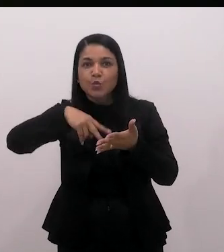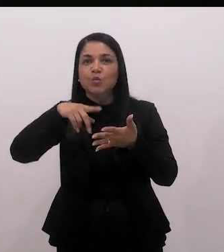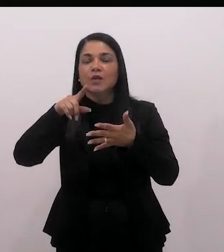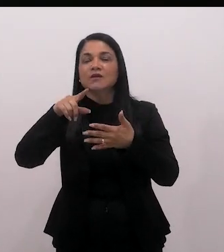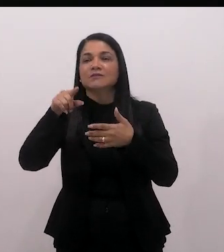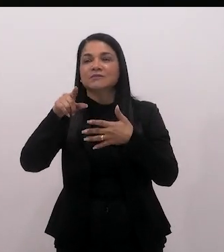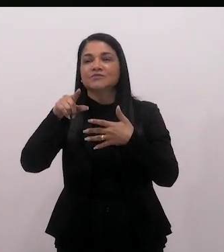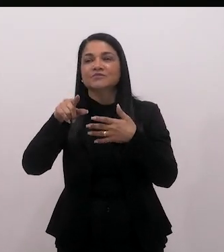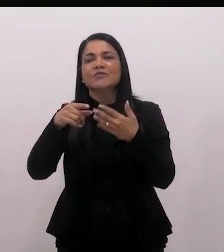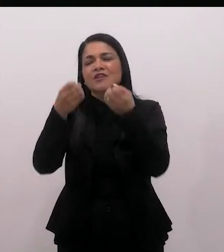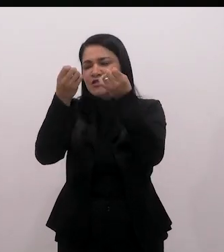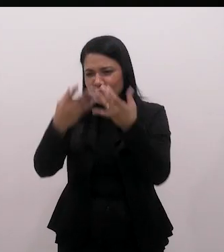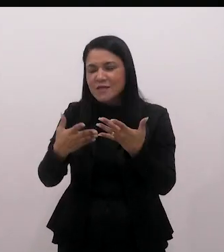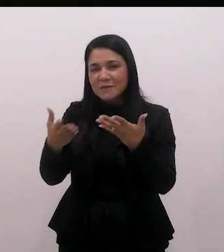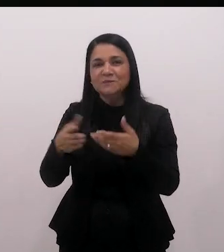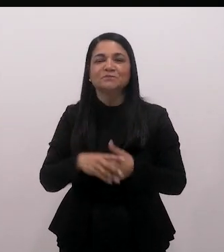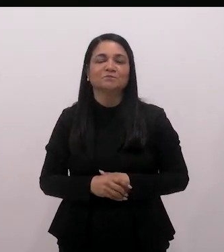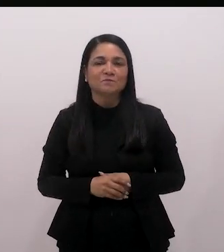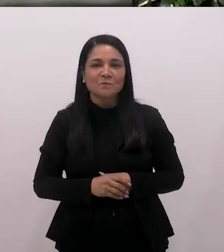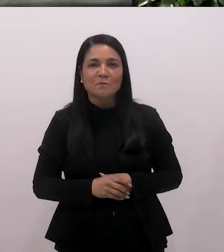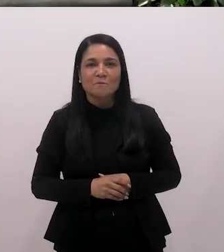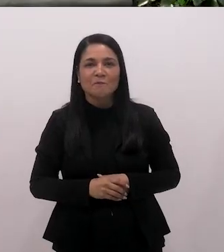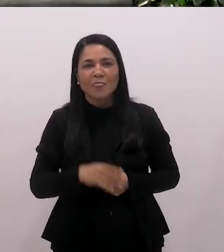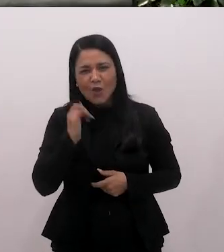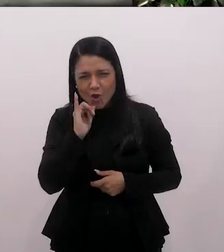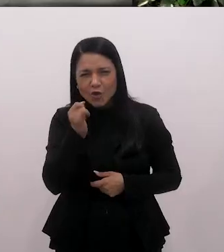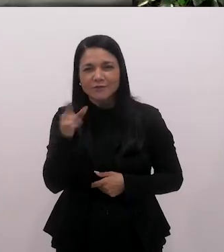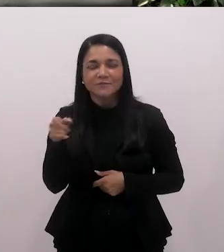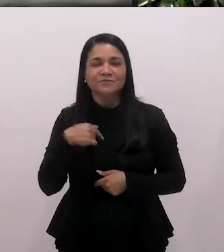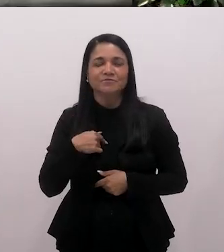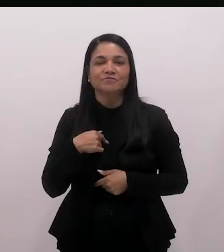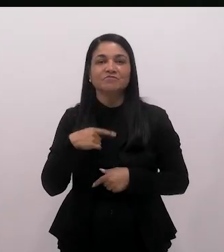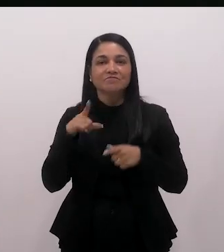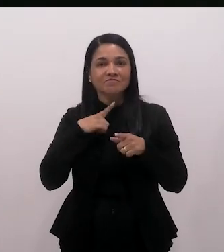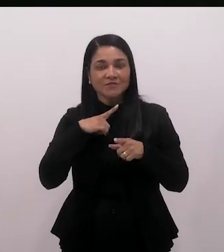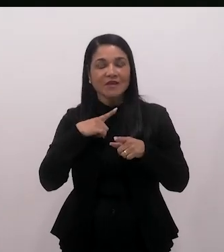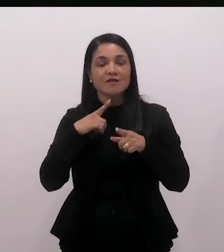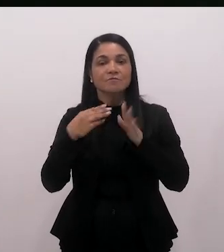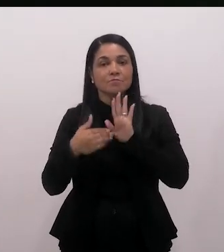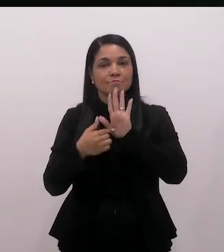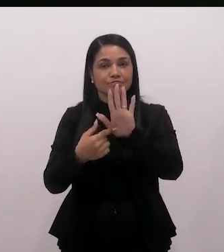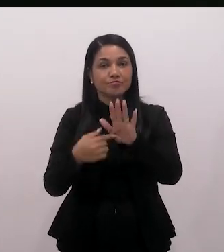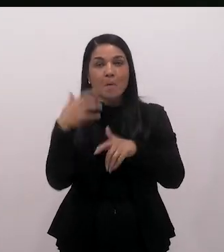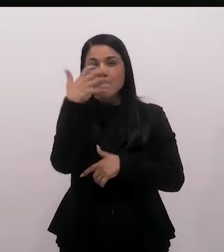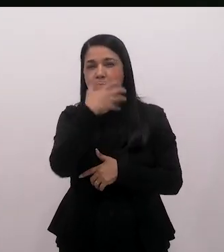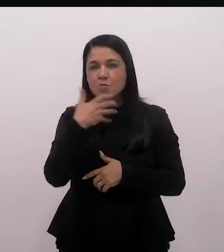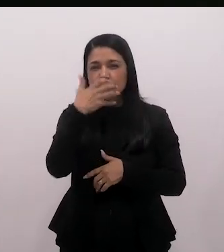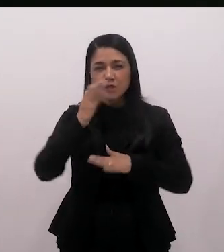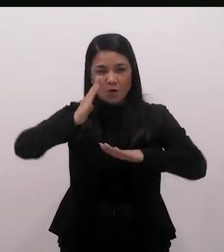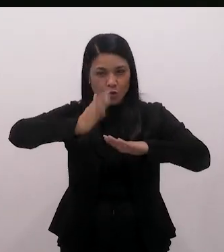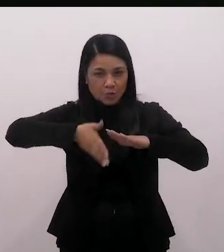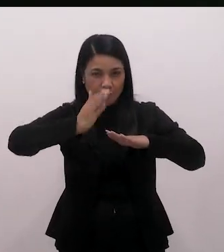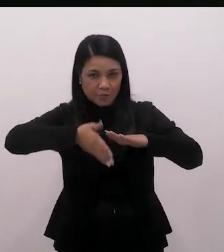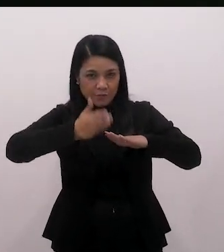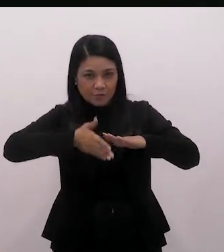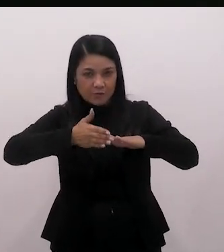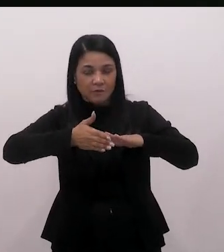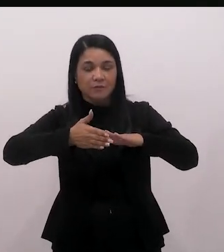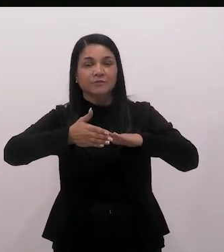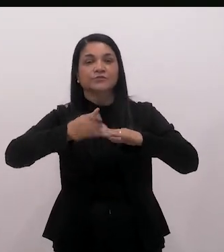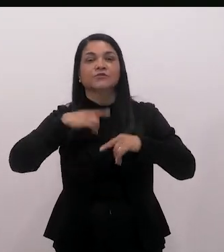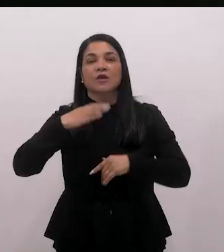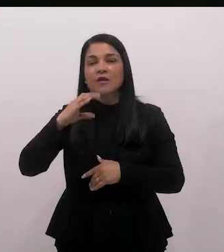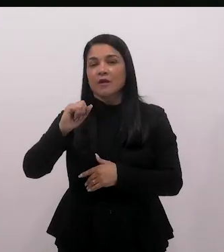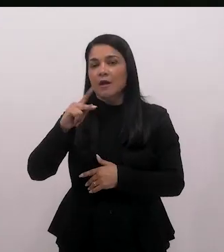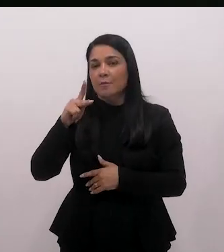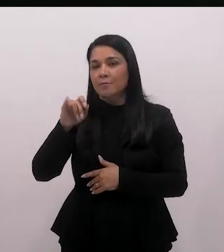Vamos fazer evento no duas gabinete coisas de lá, leitura. sim. Não é isso? Fala aí pra gente. Então, tem uma grande mostra de música contemporânea, que eu já